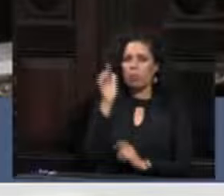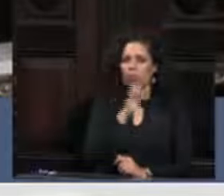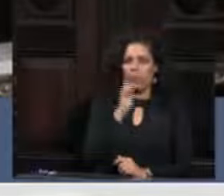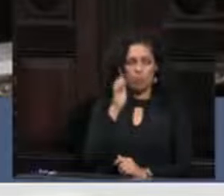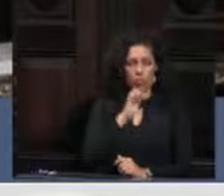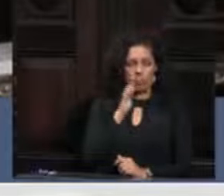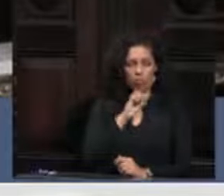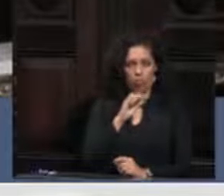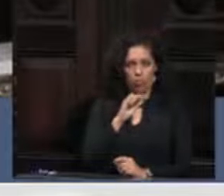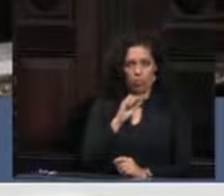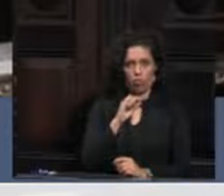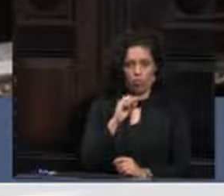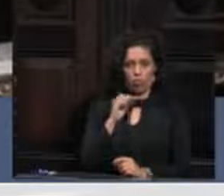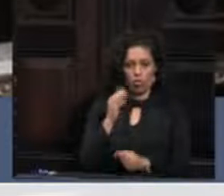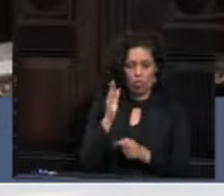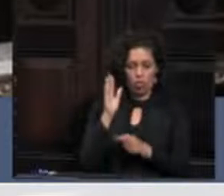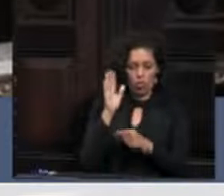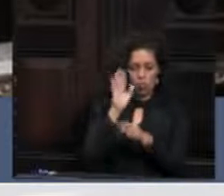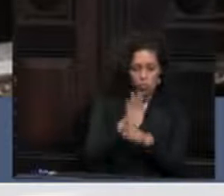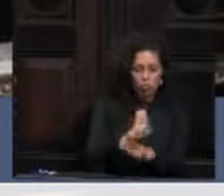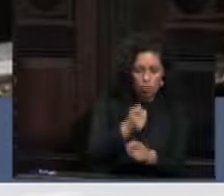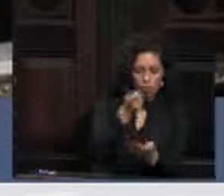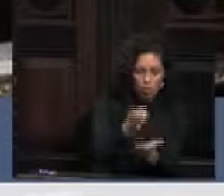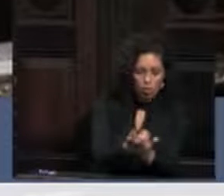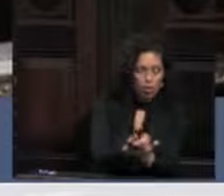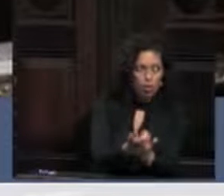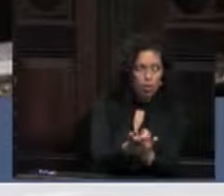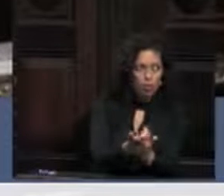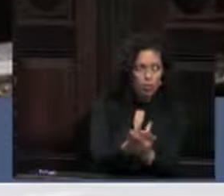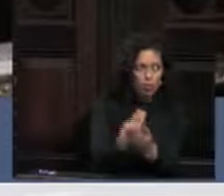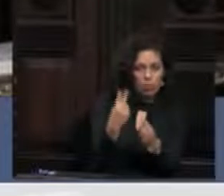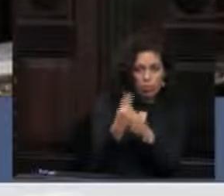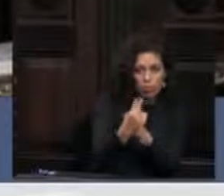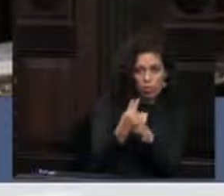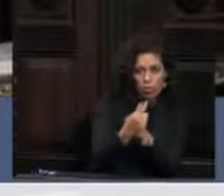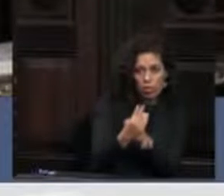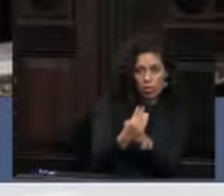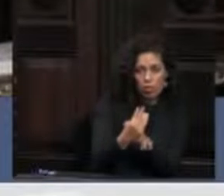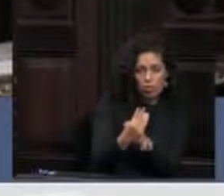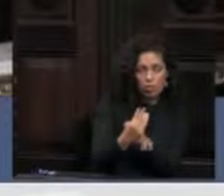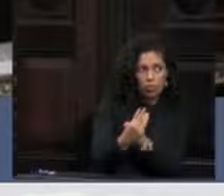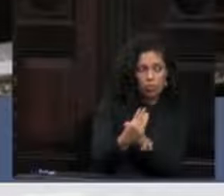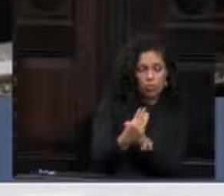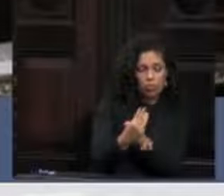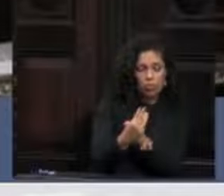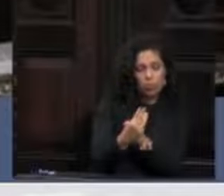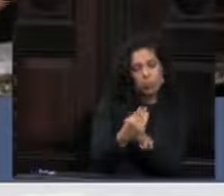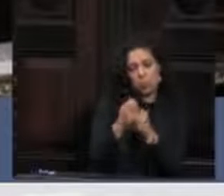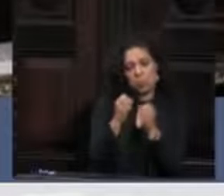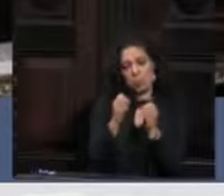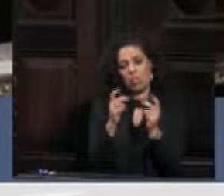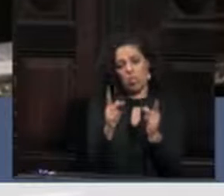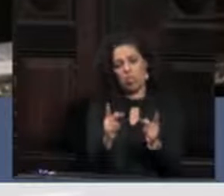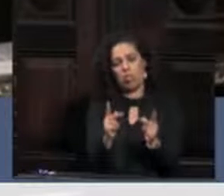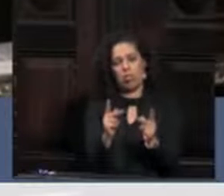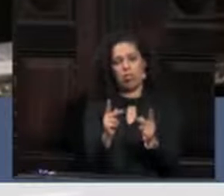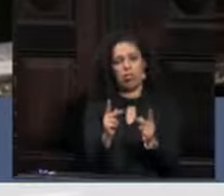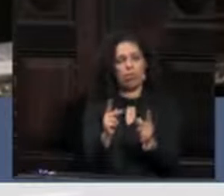a garantia para o pagamento do empréstimo, elas poderiam ser vendidas uma vez o empréstimo não sendo